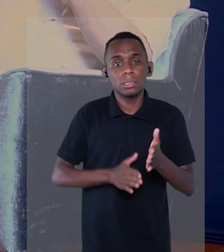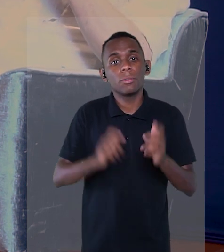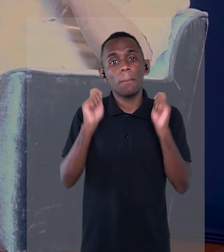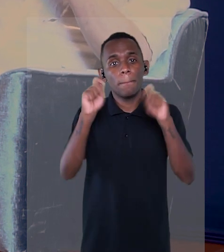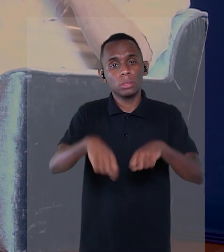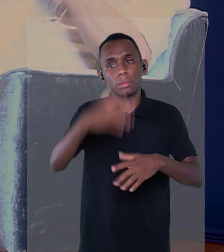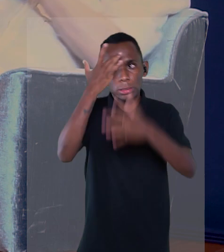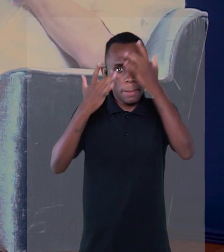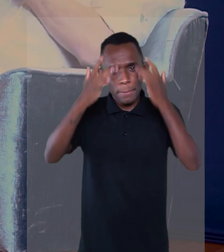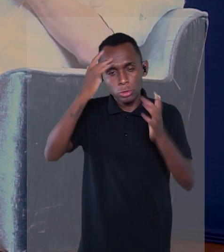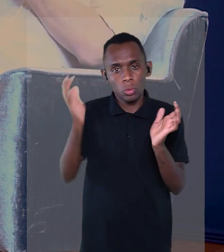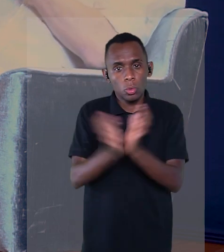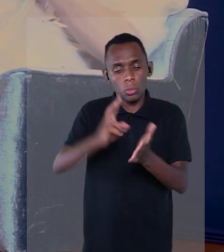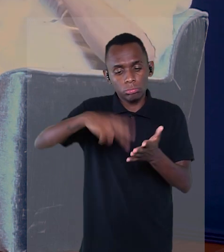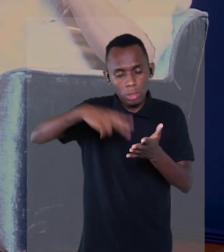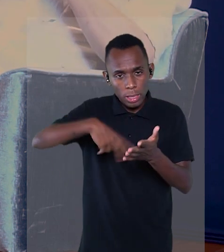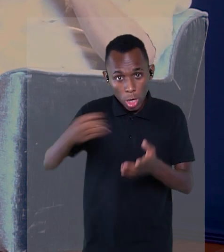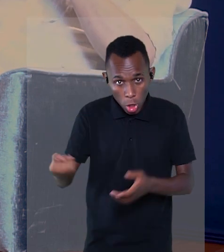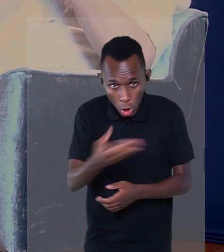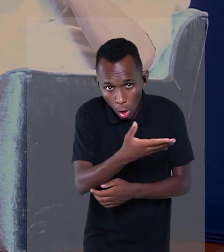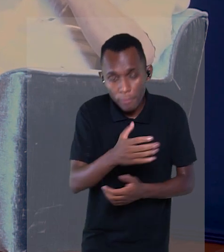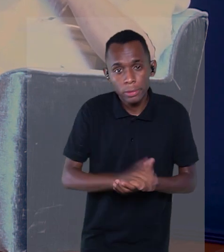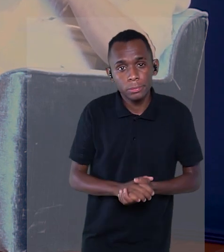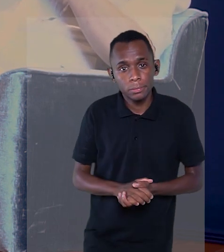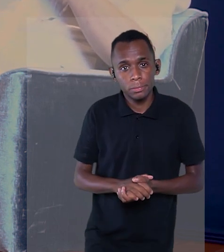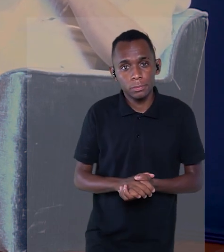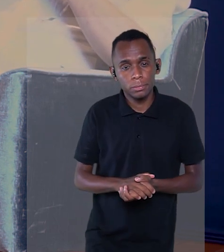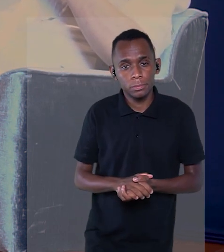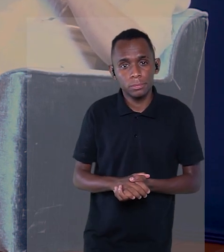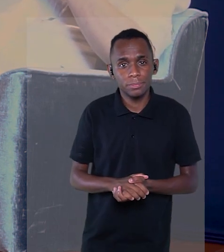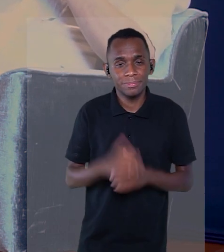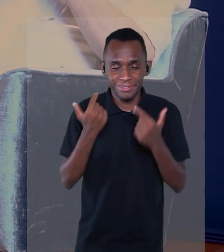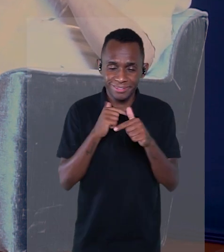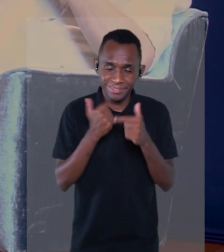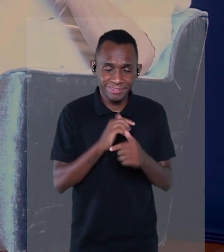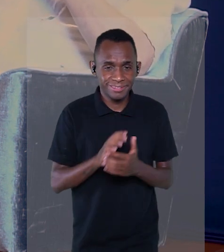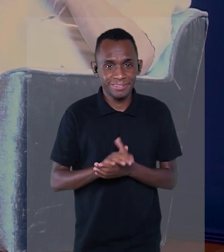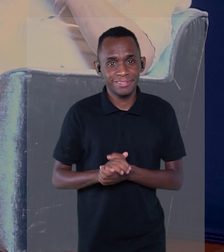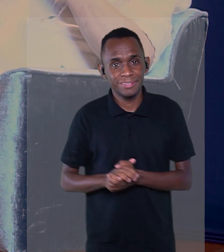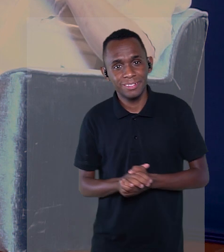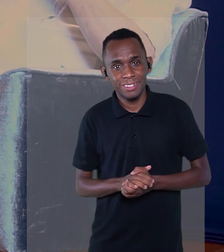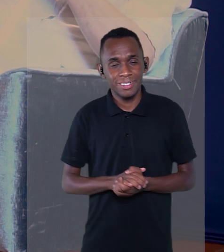ao leitor do século XXI. Né? E